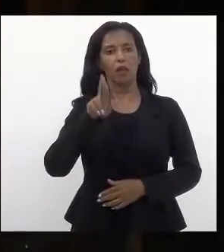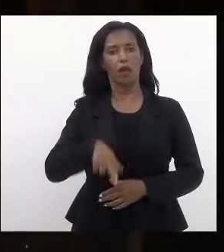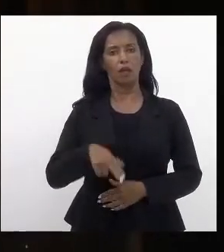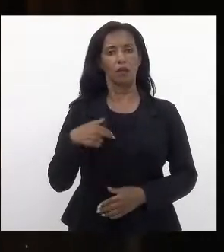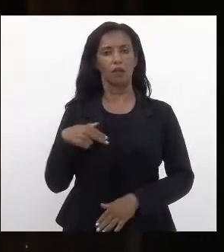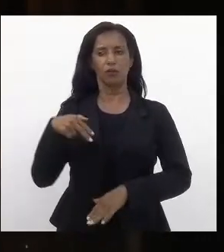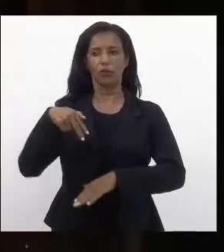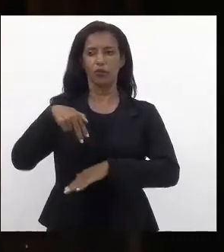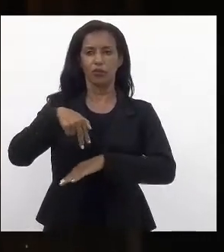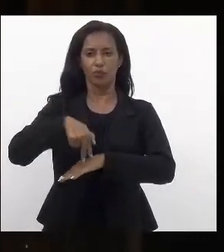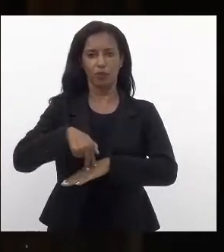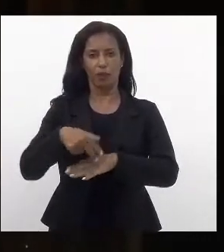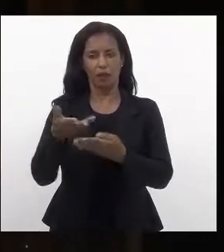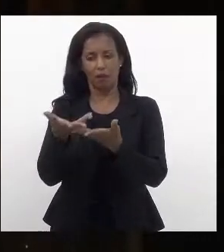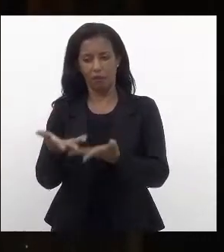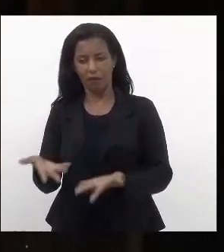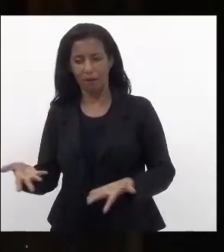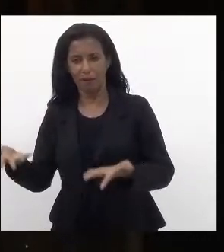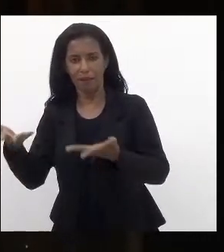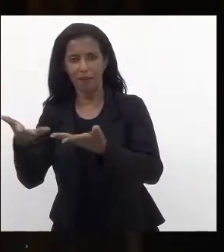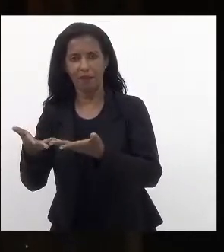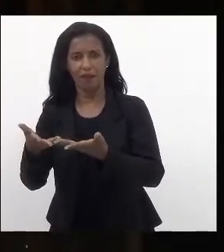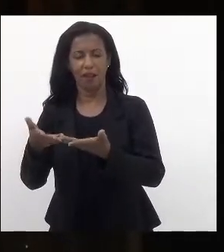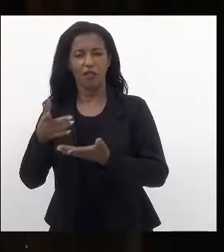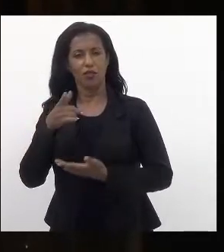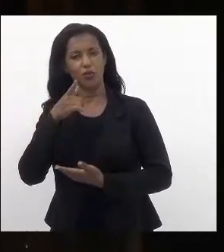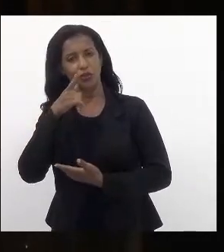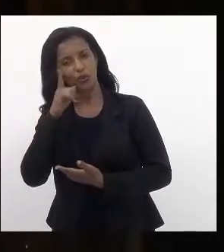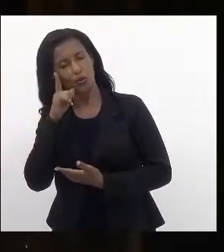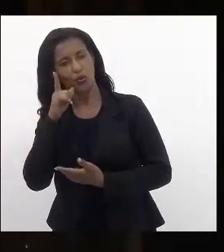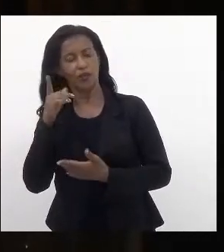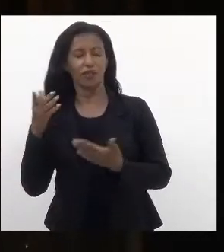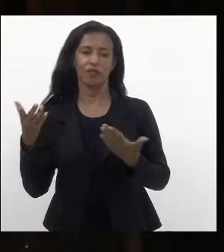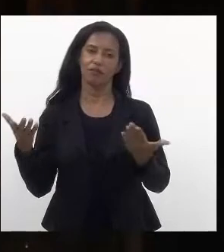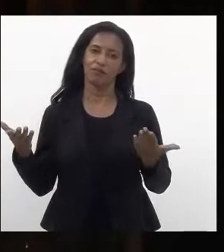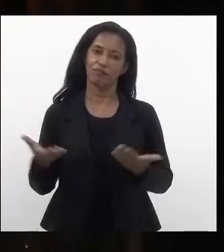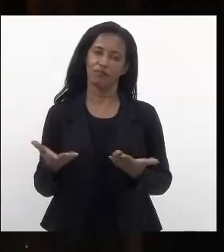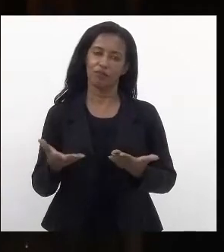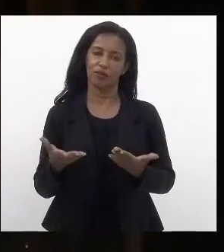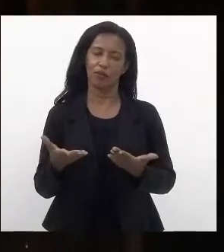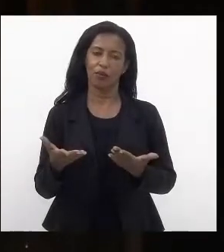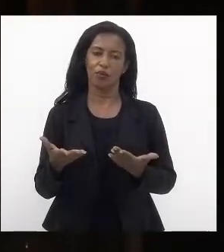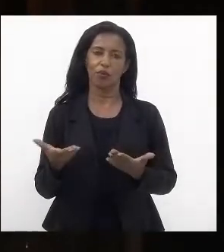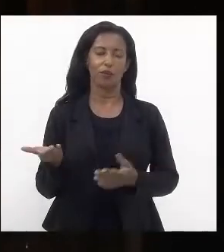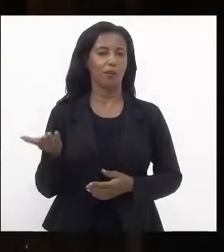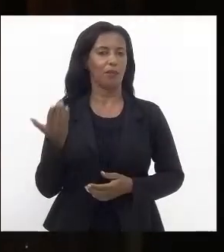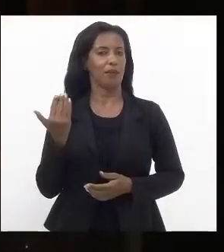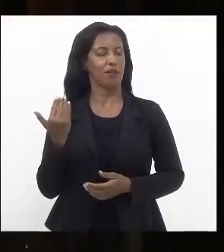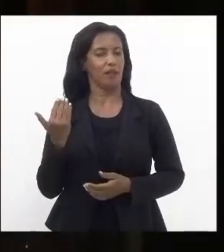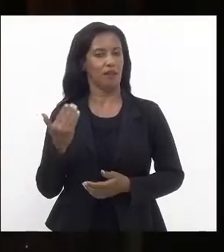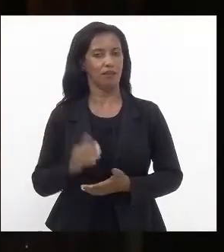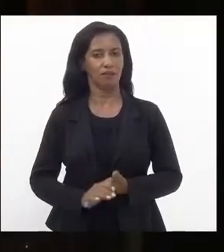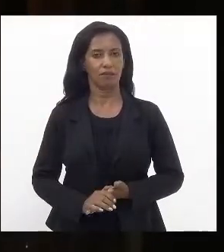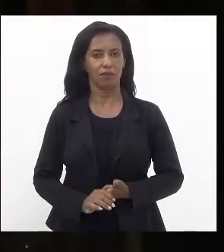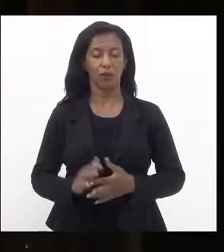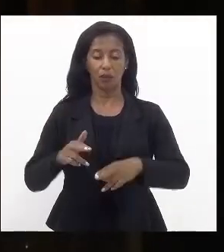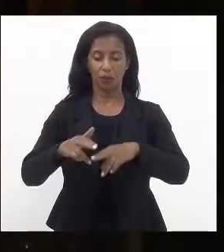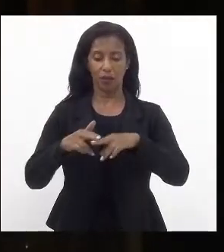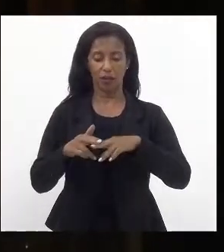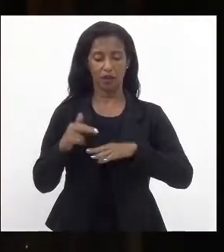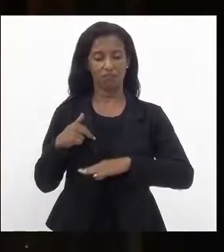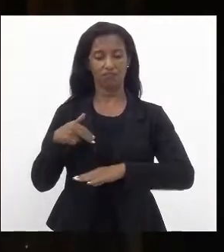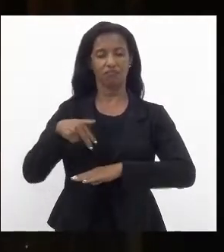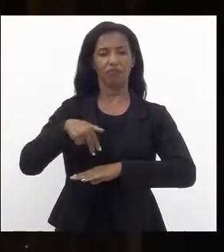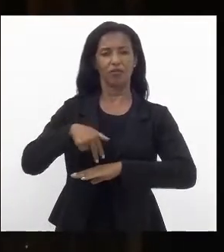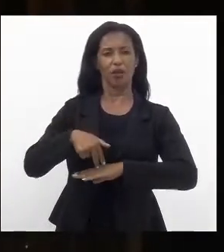em homenagem a todos os mártires de ontem, de hoje e do passado. Por essa razão, eu vim a essa tribuna